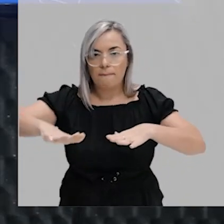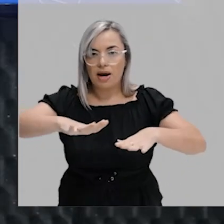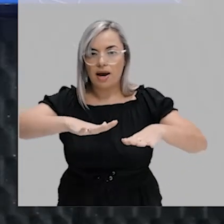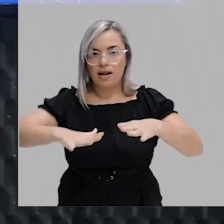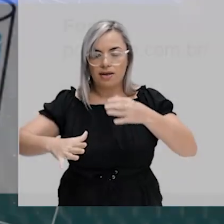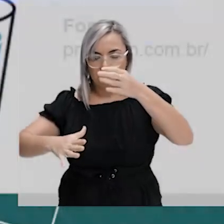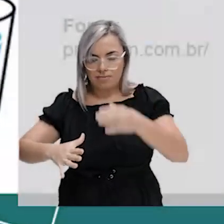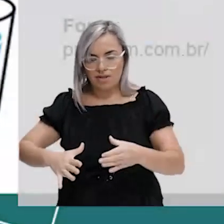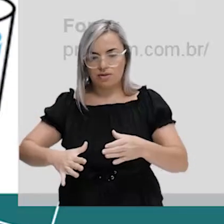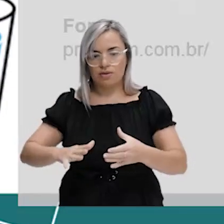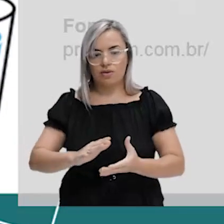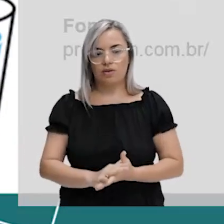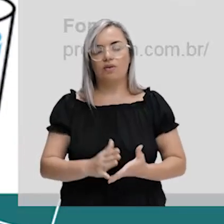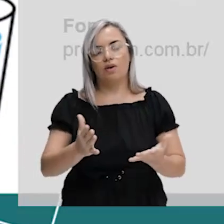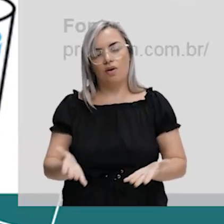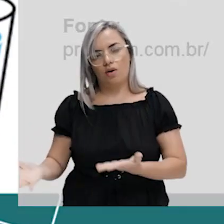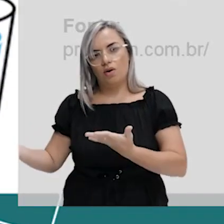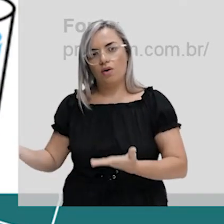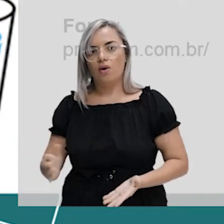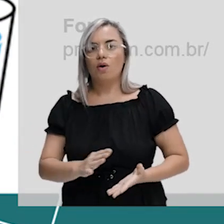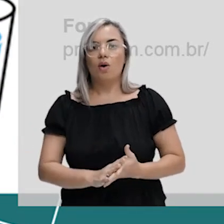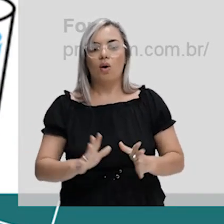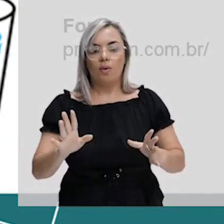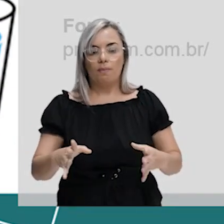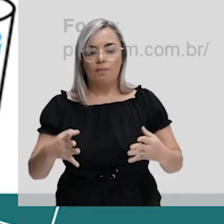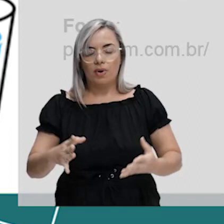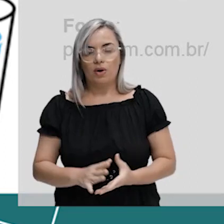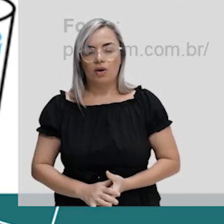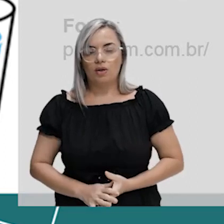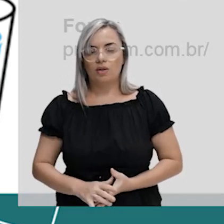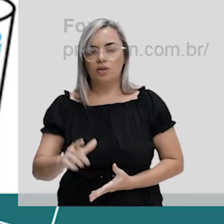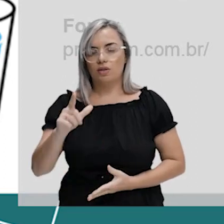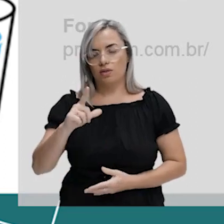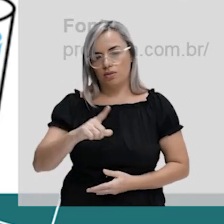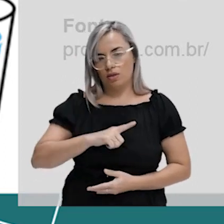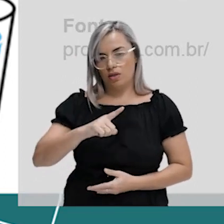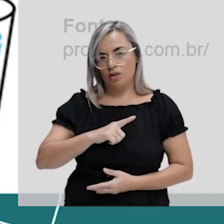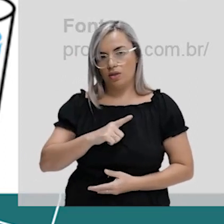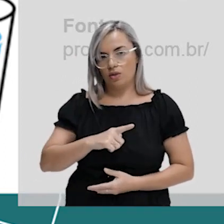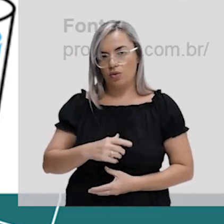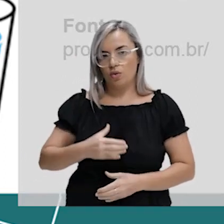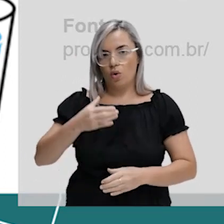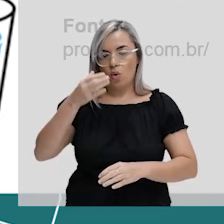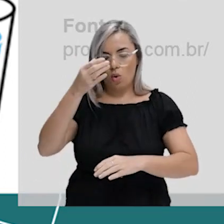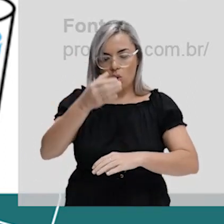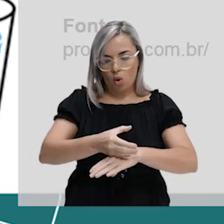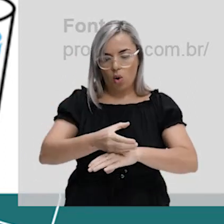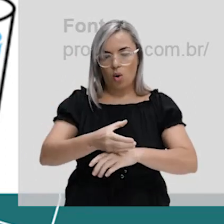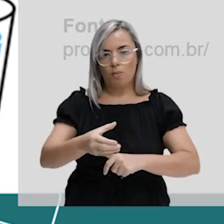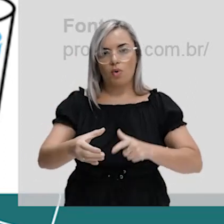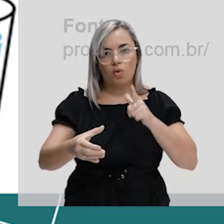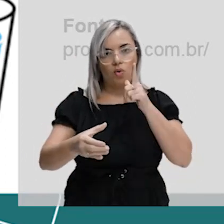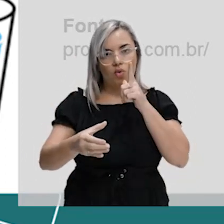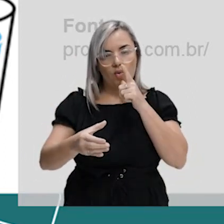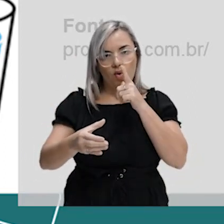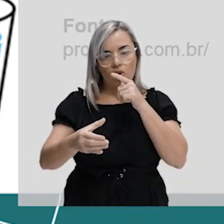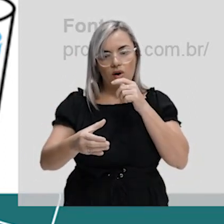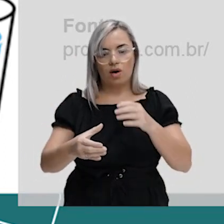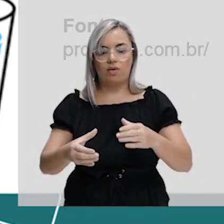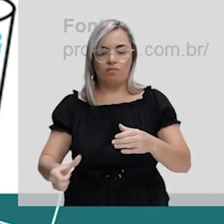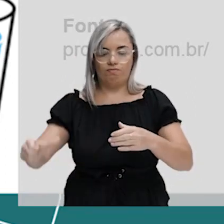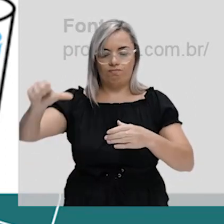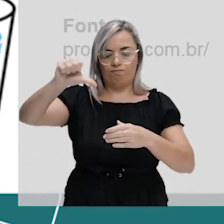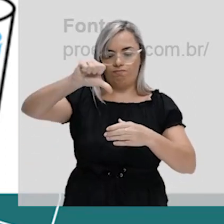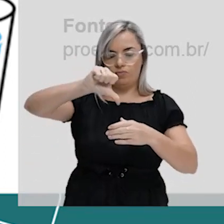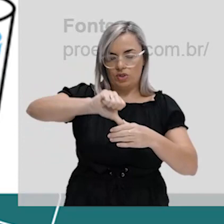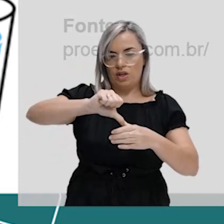que vocês podem observar. Por exemplo, eu tenho um copo com água. Eu jogo ali um sachê, um pacotinho de